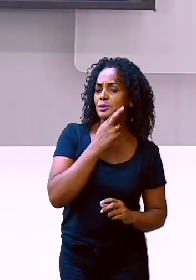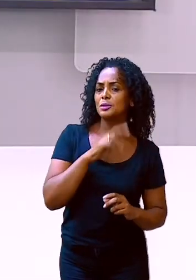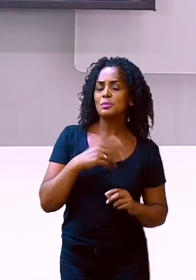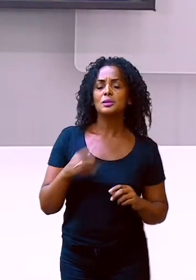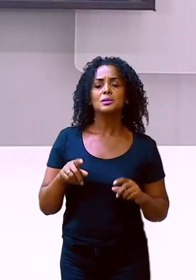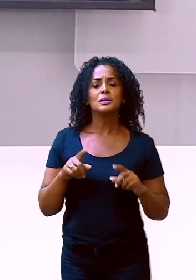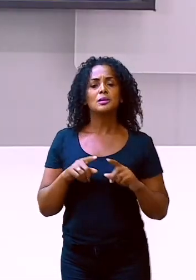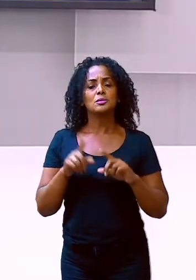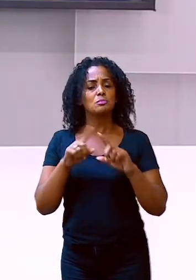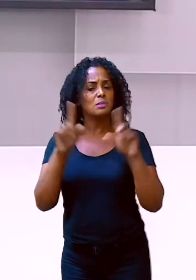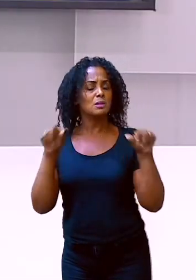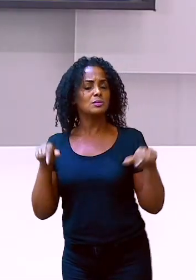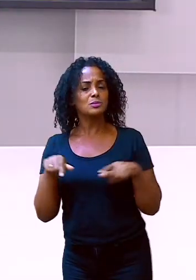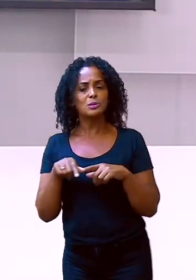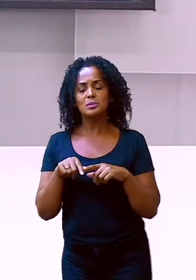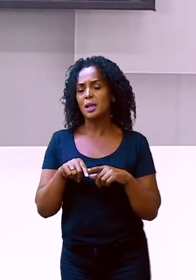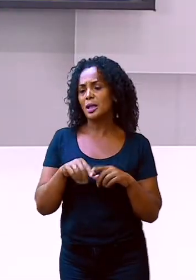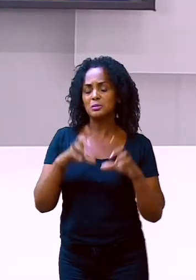lanchonete.